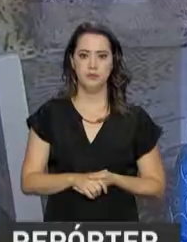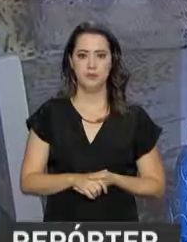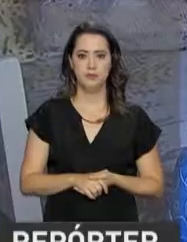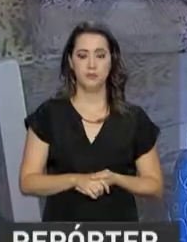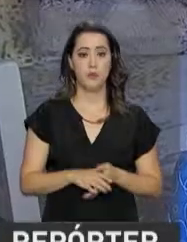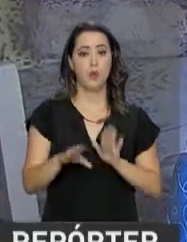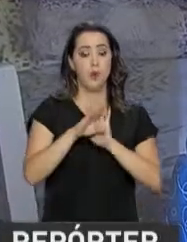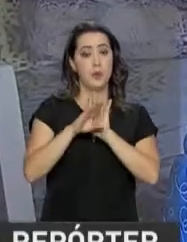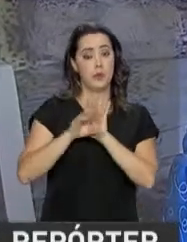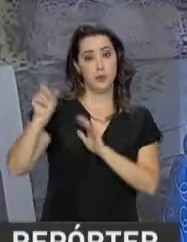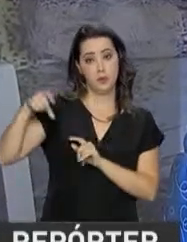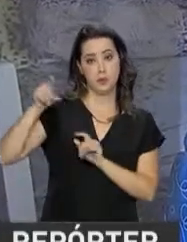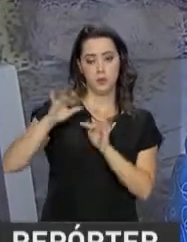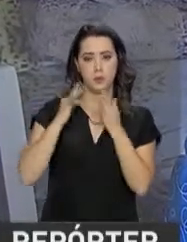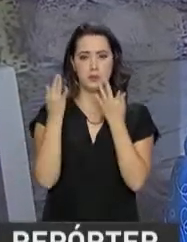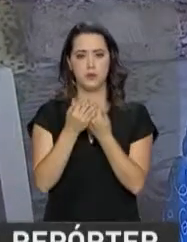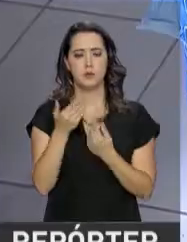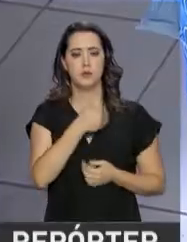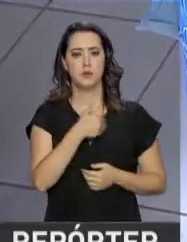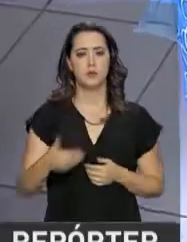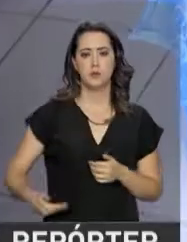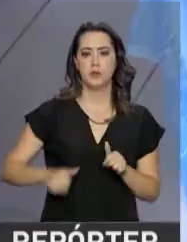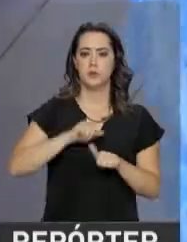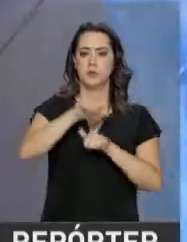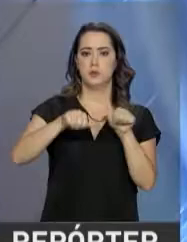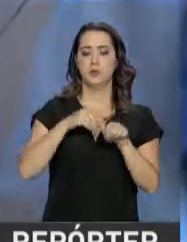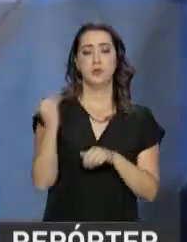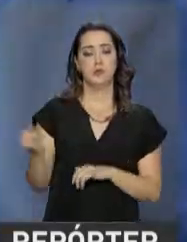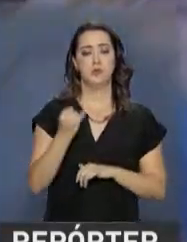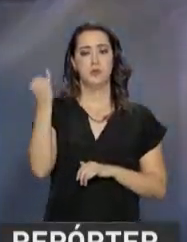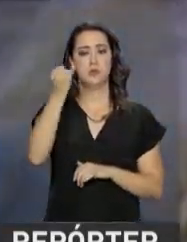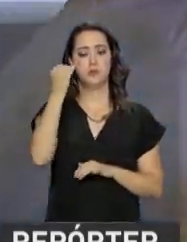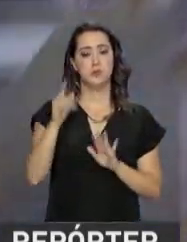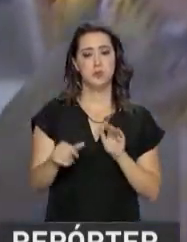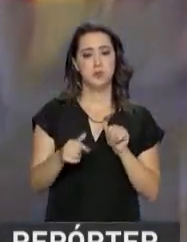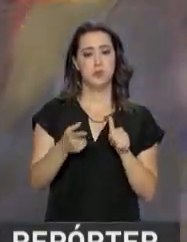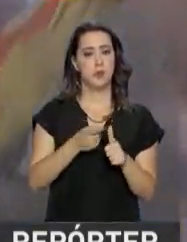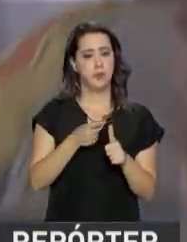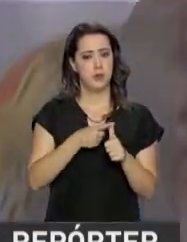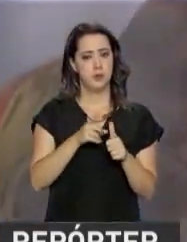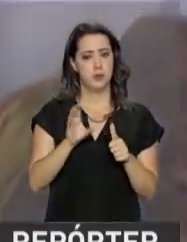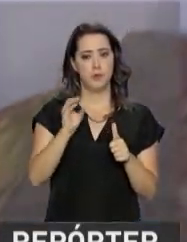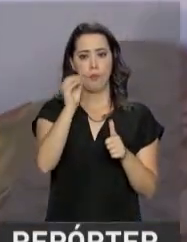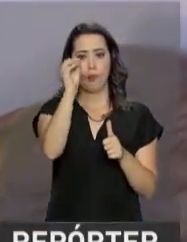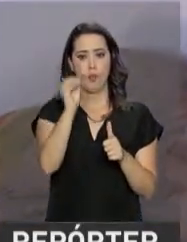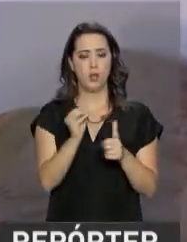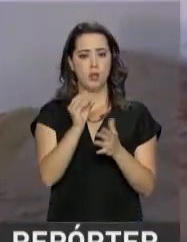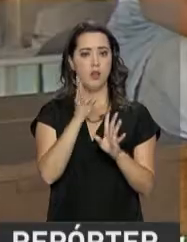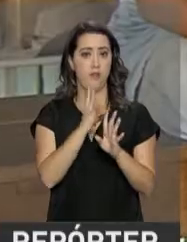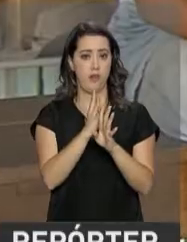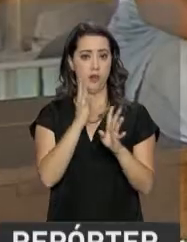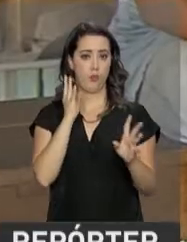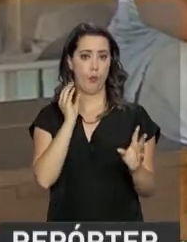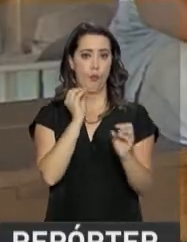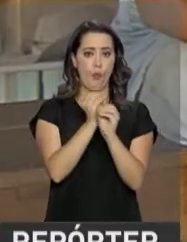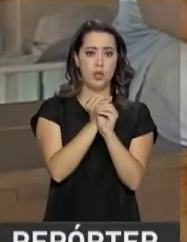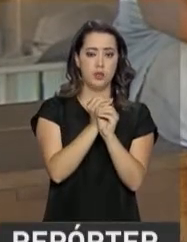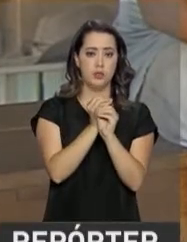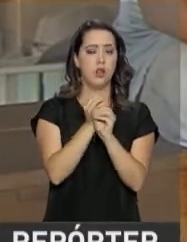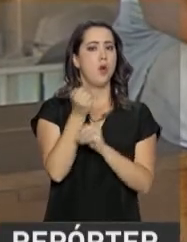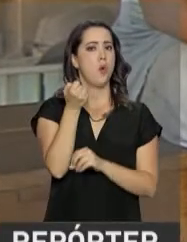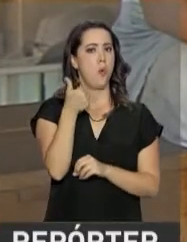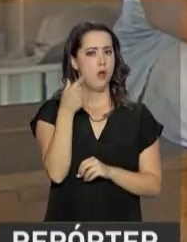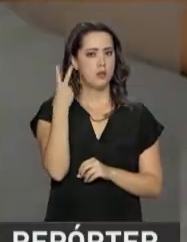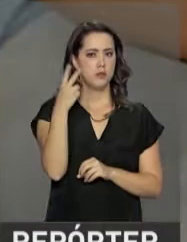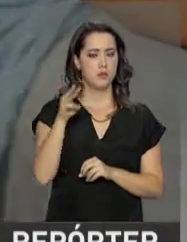No programa Bolsa Família, o governo fez mudanças importantes. A primeira delas foi zerar a fila e as quase 2